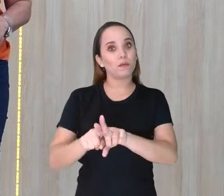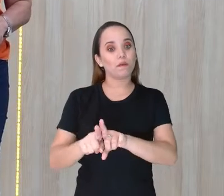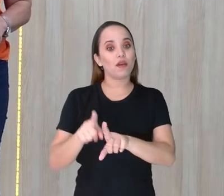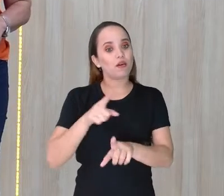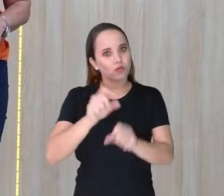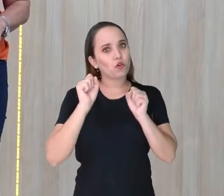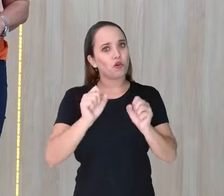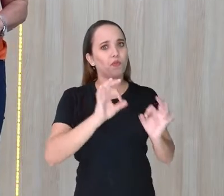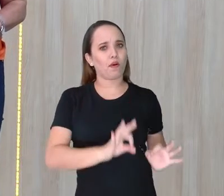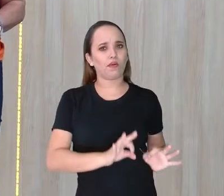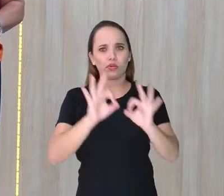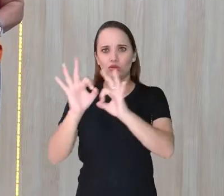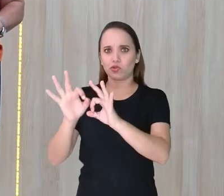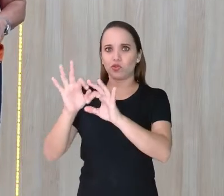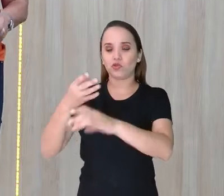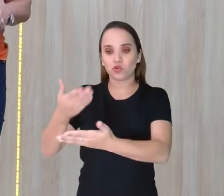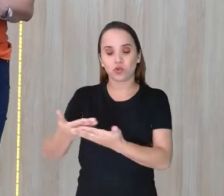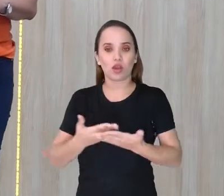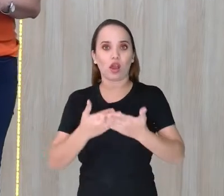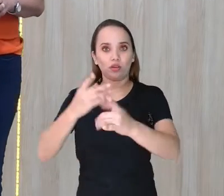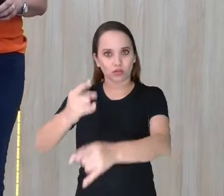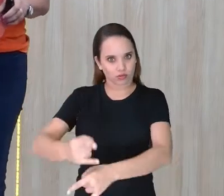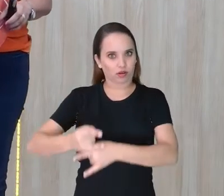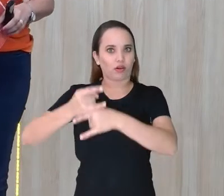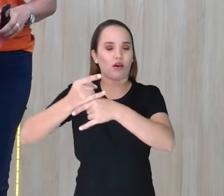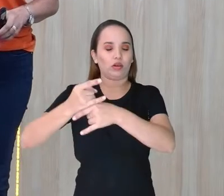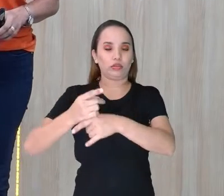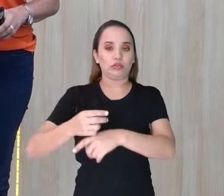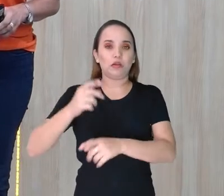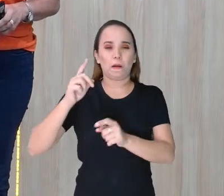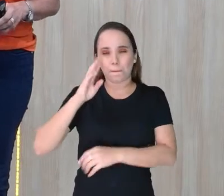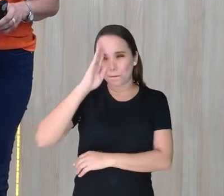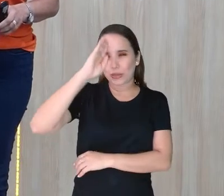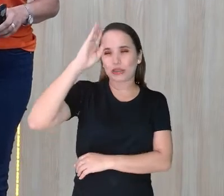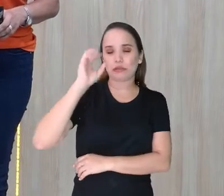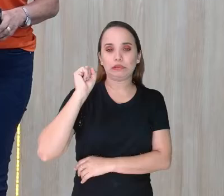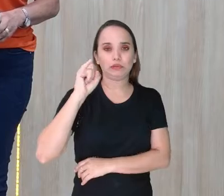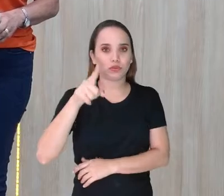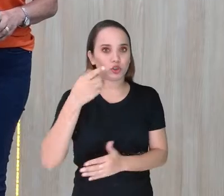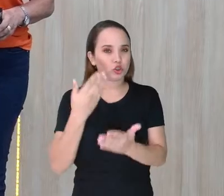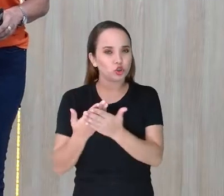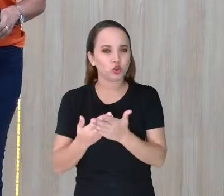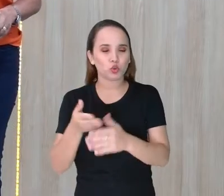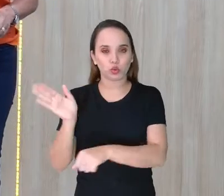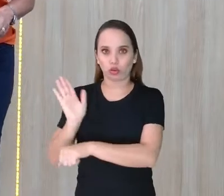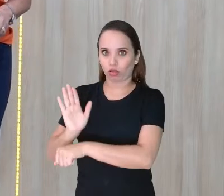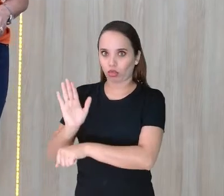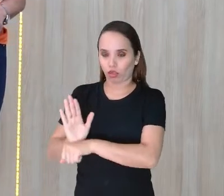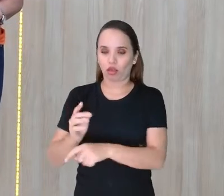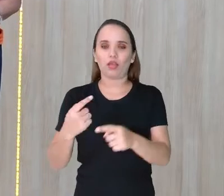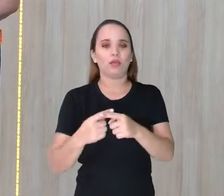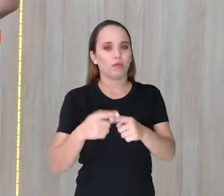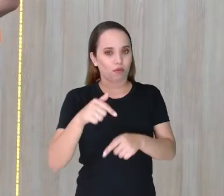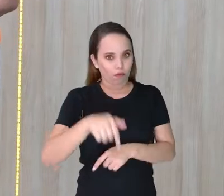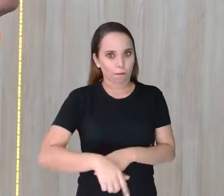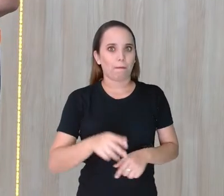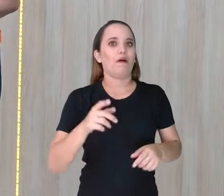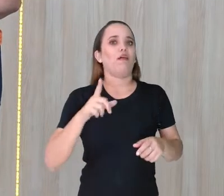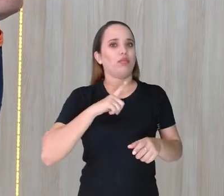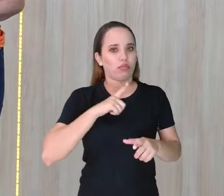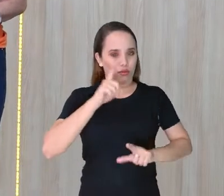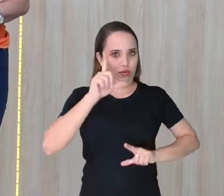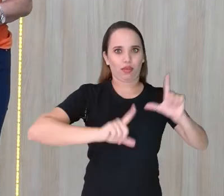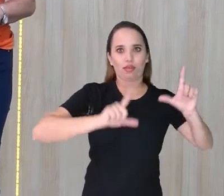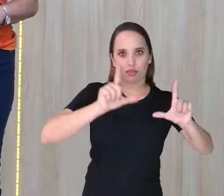nossas aulas em tempo hábil, principalmente quem estuda no outro horário da tarde, então nossas aulas passam na TV também. E nossas